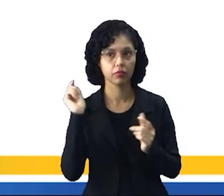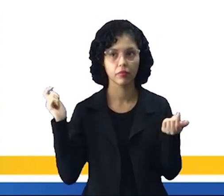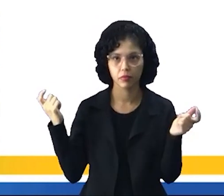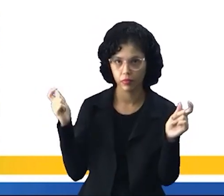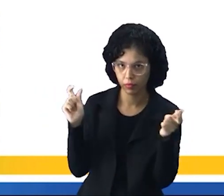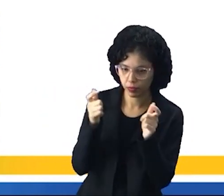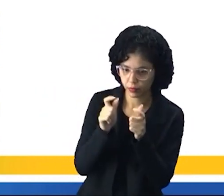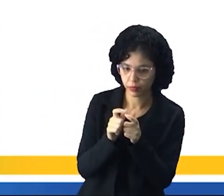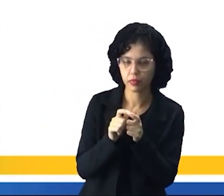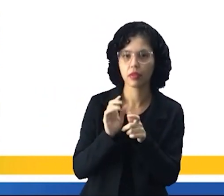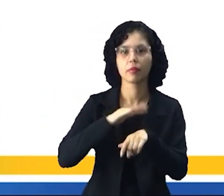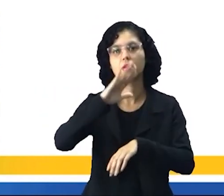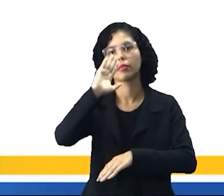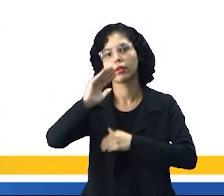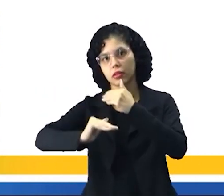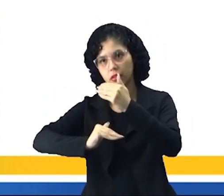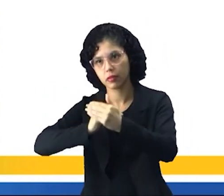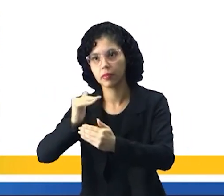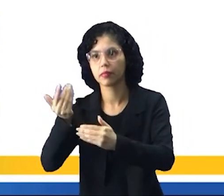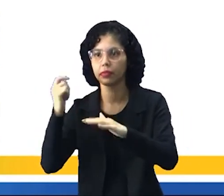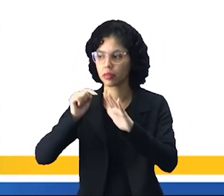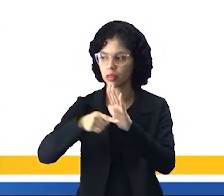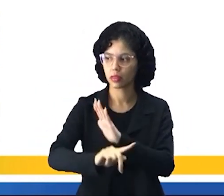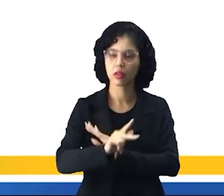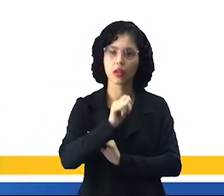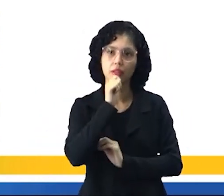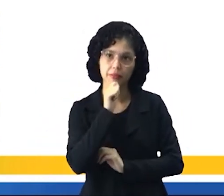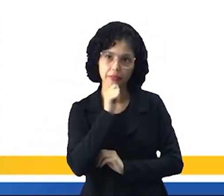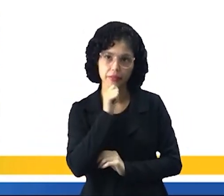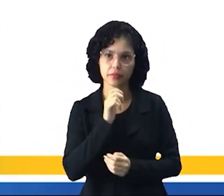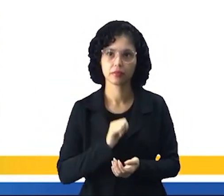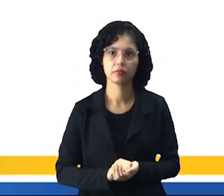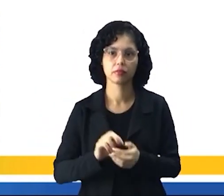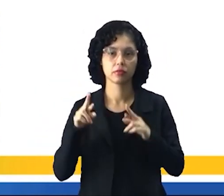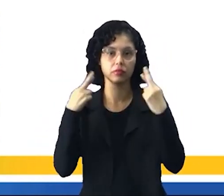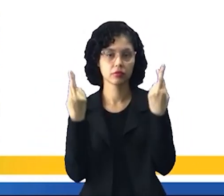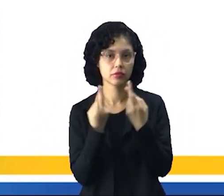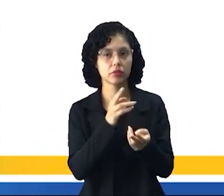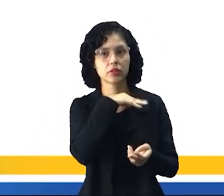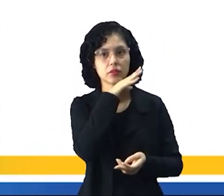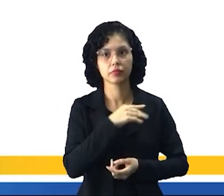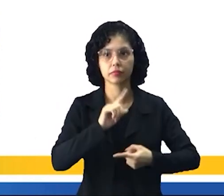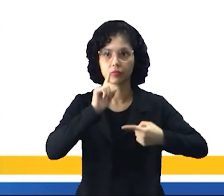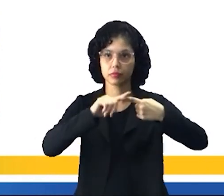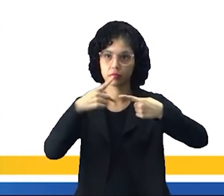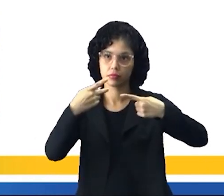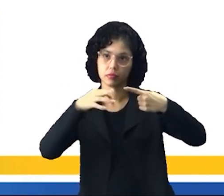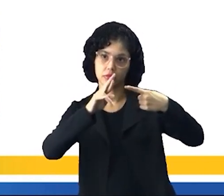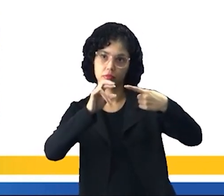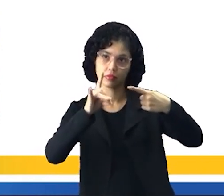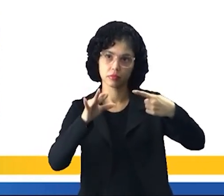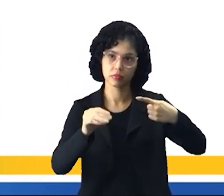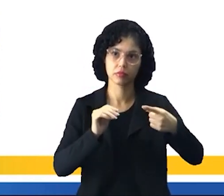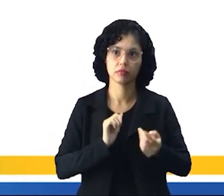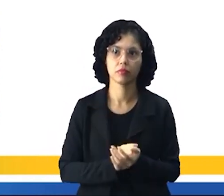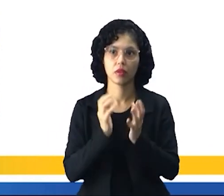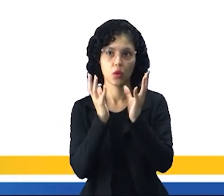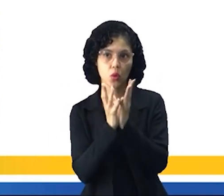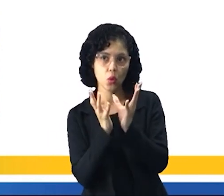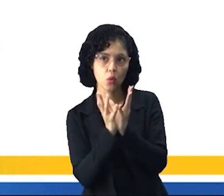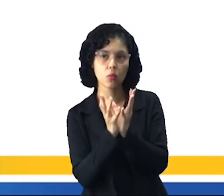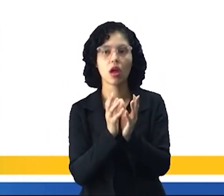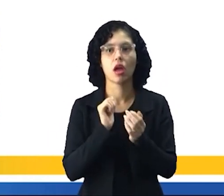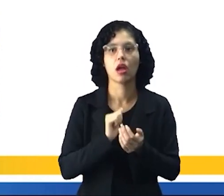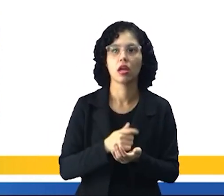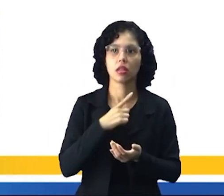menos evoluídos para os mais evoluídos dentro do reino dos animais. Então a gente tem os poríferos, as esponjas do